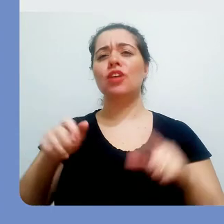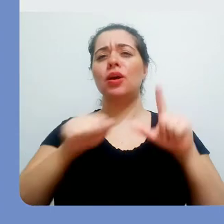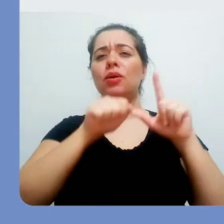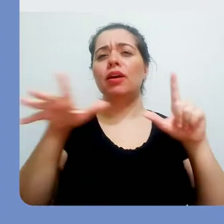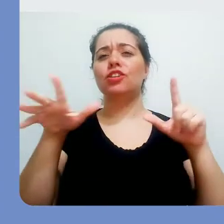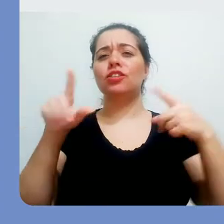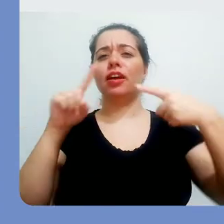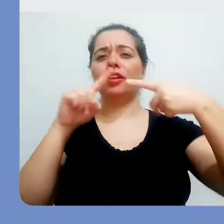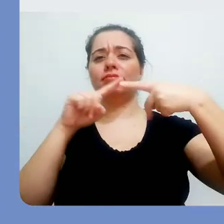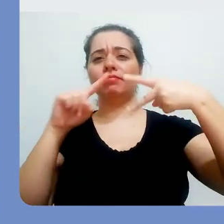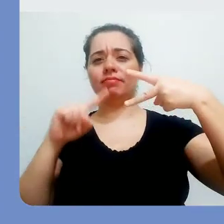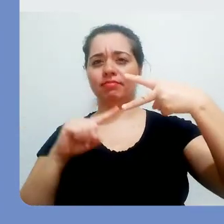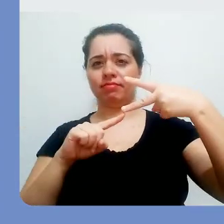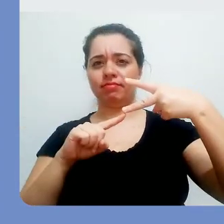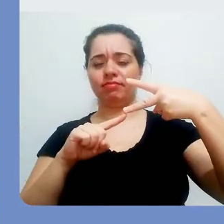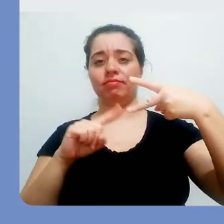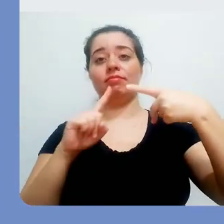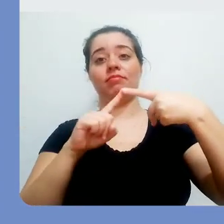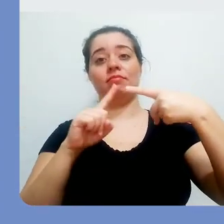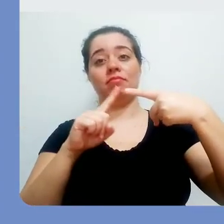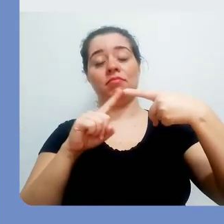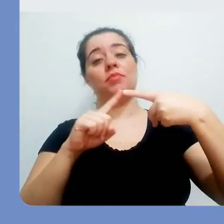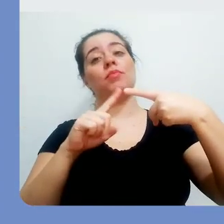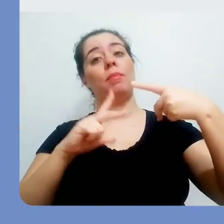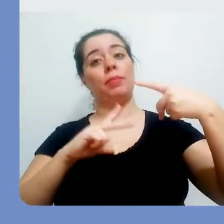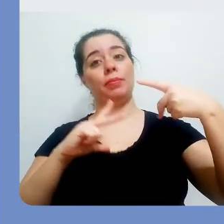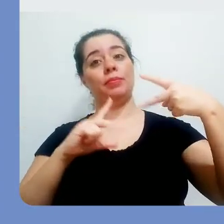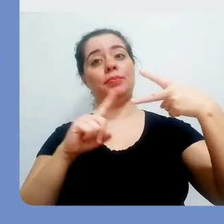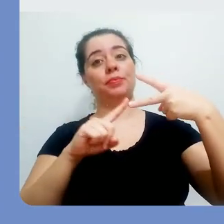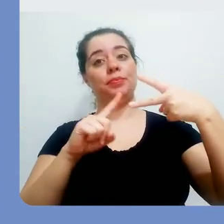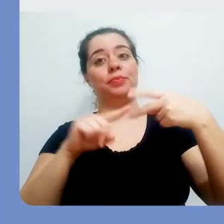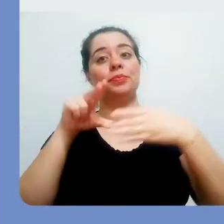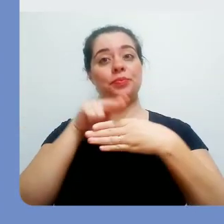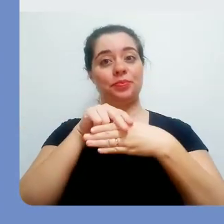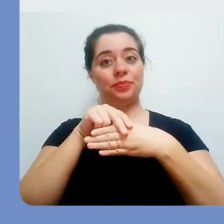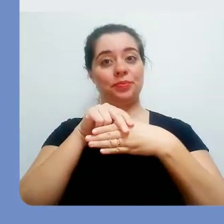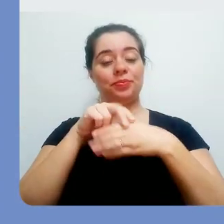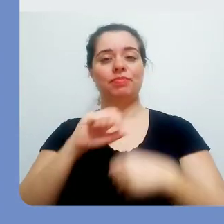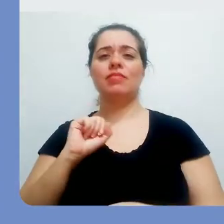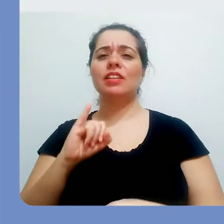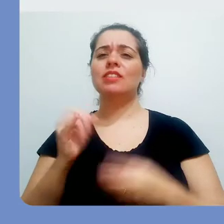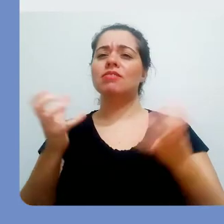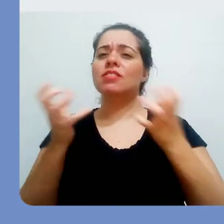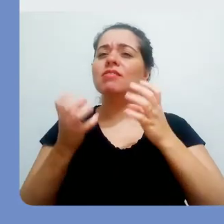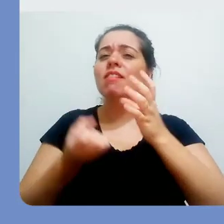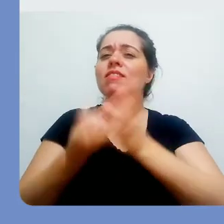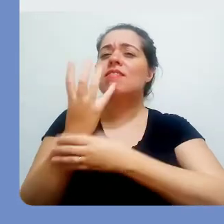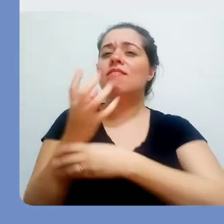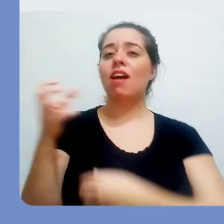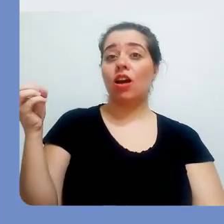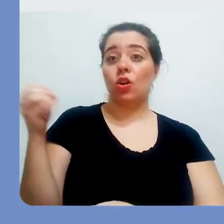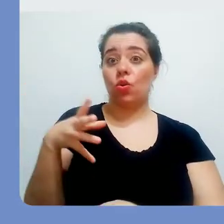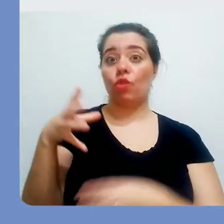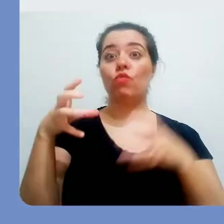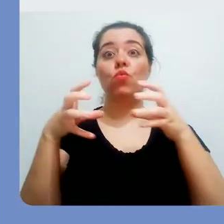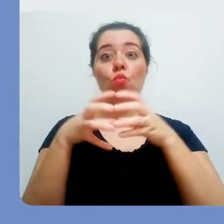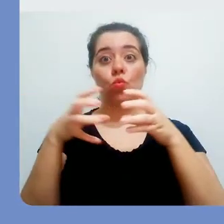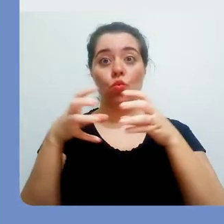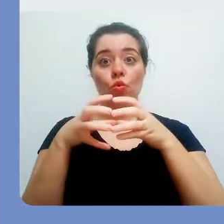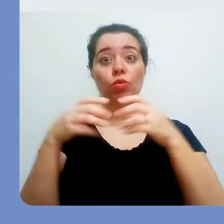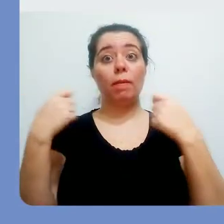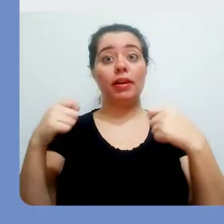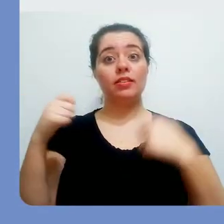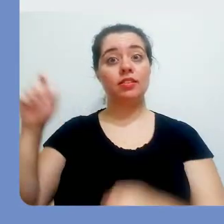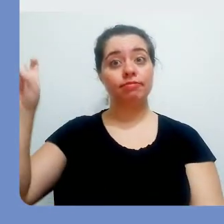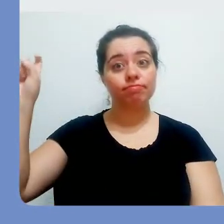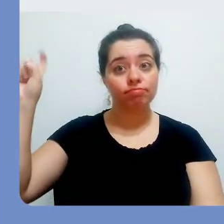compartilhado duas bibliotecas, uma biblioteca pessoal e uma biblioteca de artigo. Se eu quiser criar um novo grupo de compartilhamento,